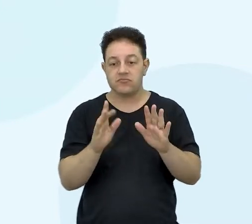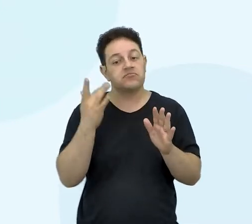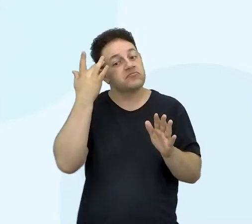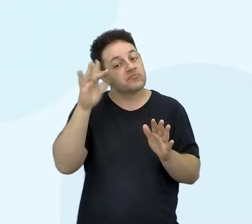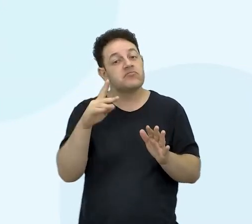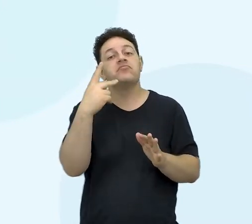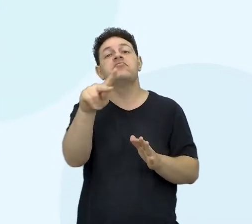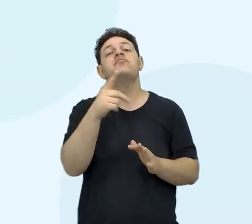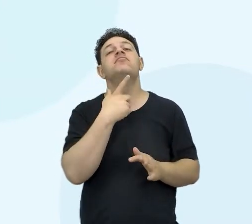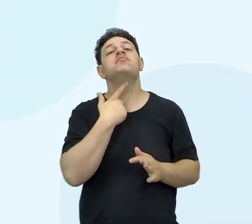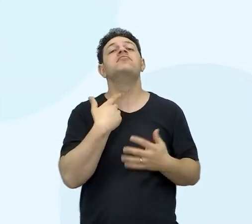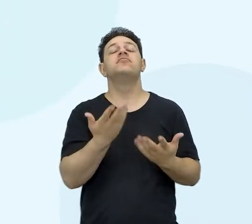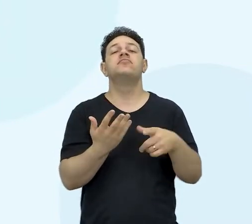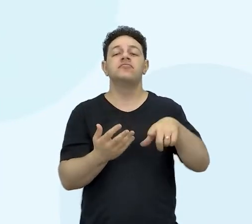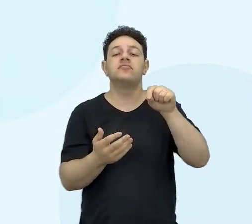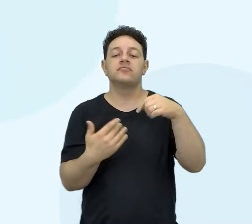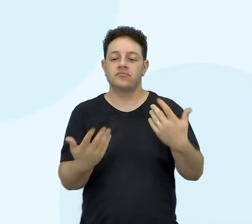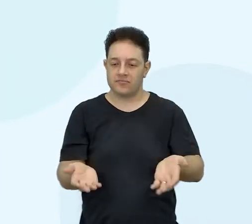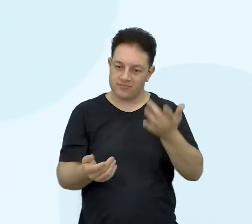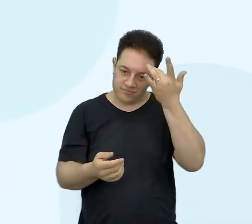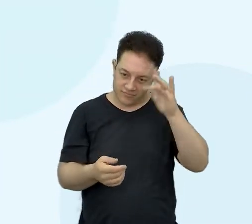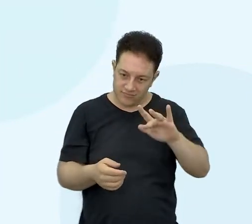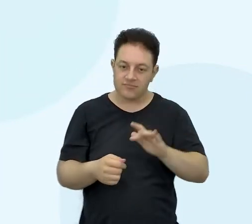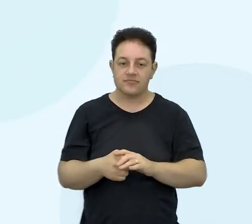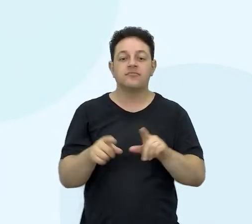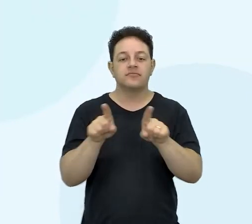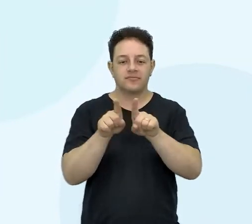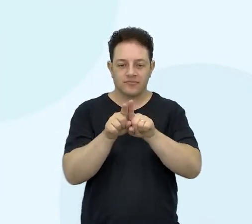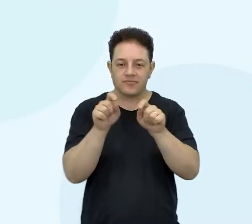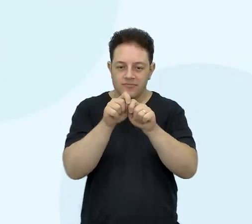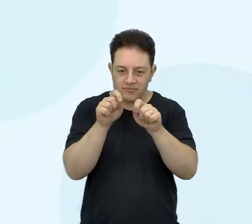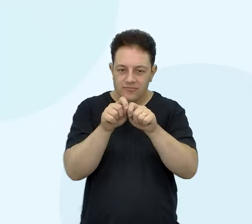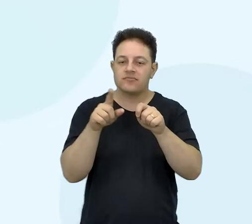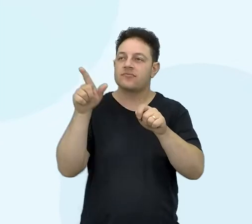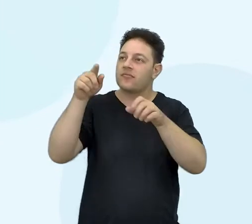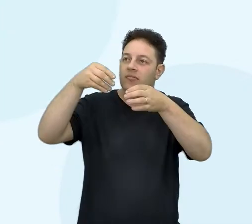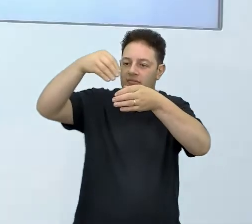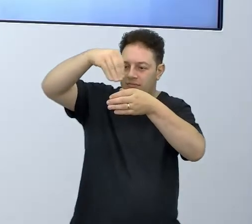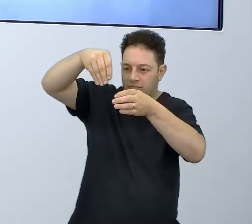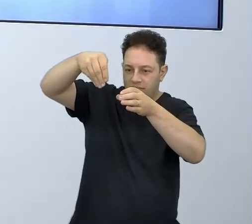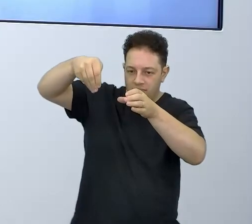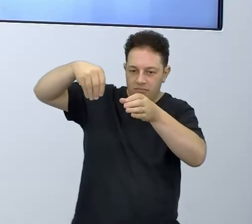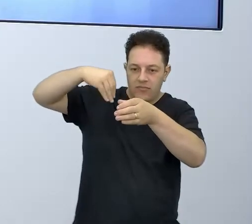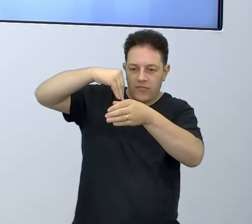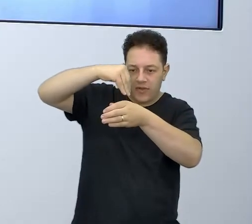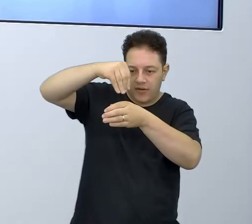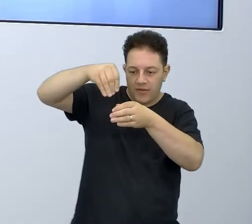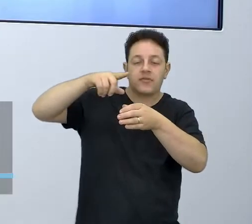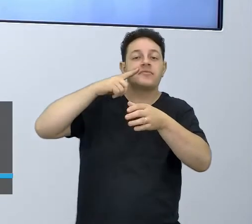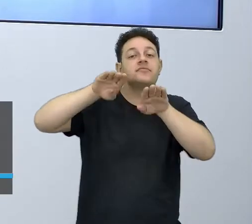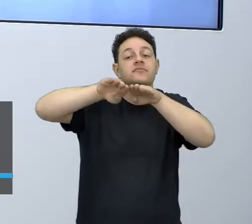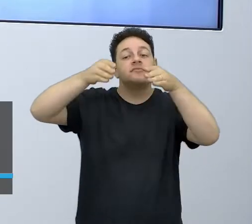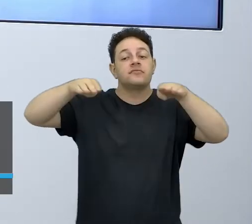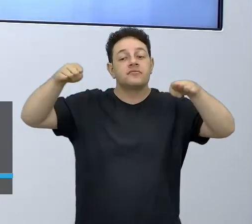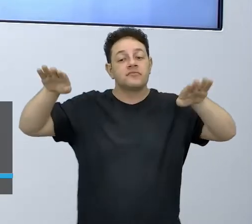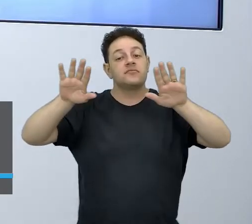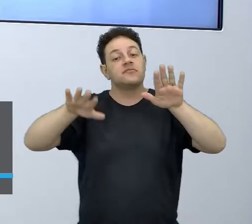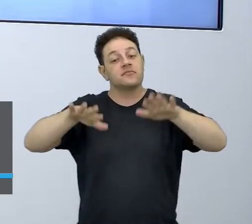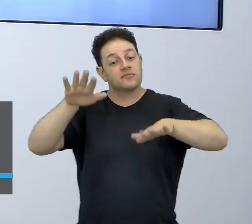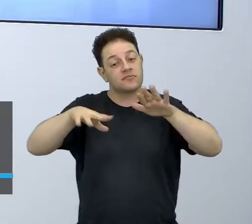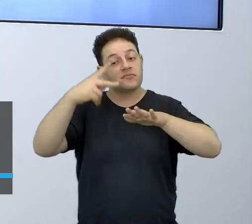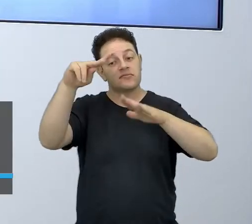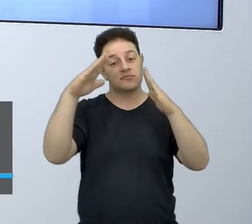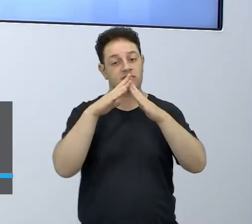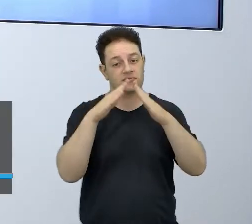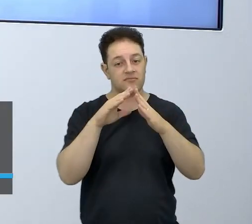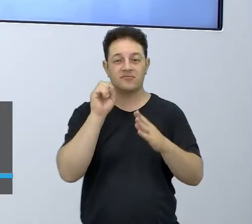qual que você optou, né? Inclusive para fazer o corte na telha, depende da telha que você usou. Isso é um tipo de telha que nem é recomendável se